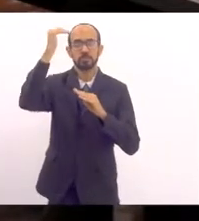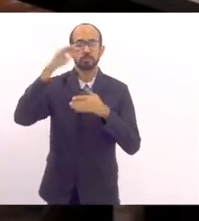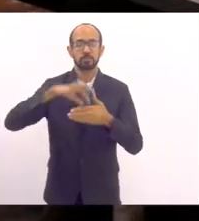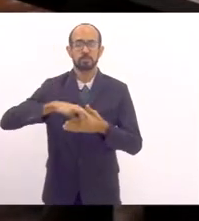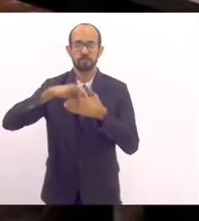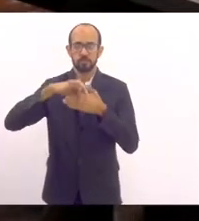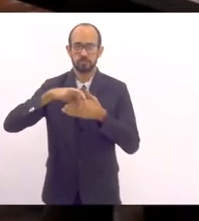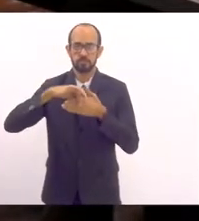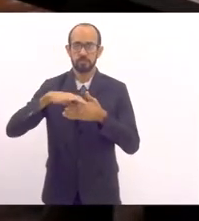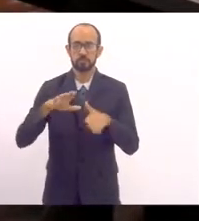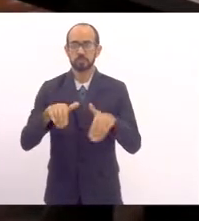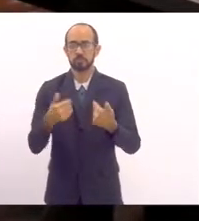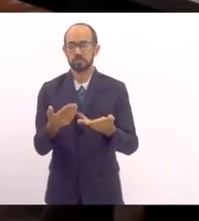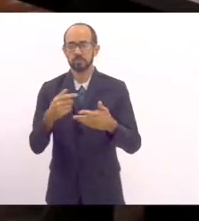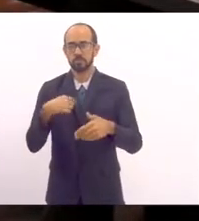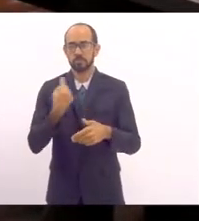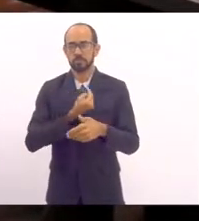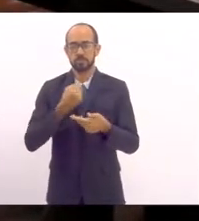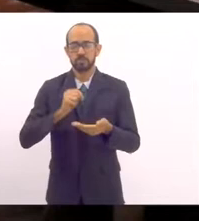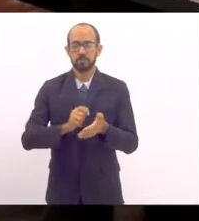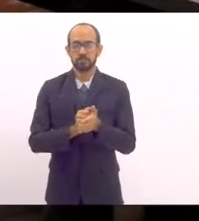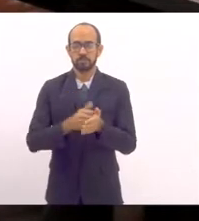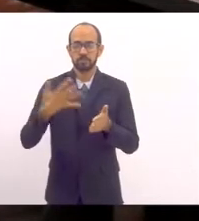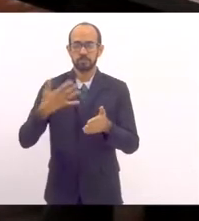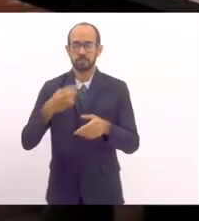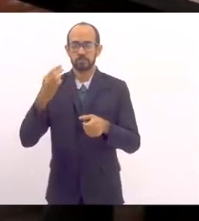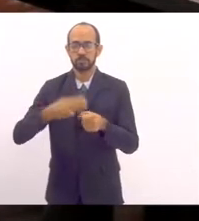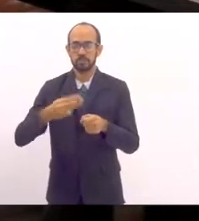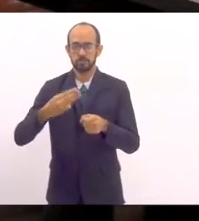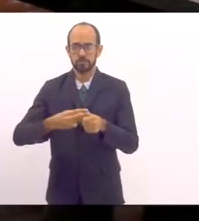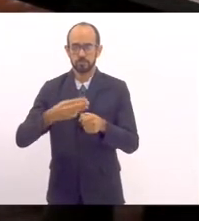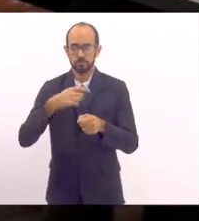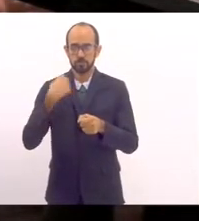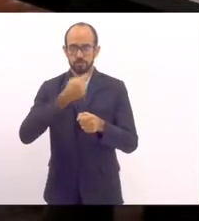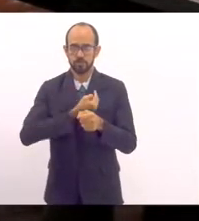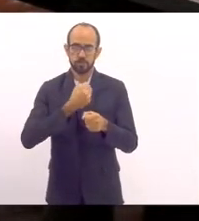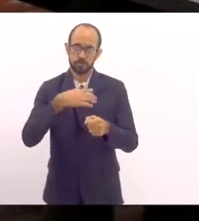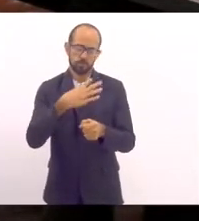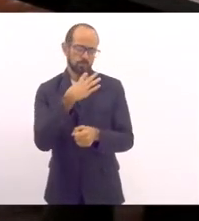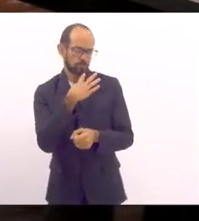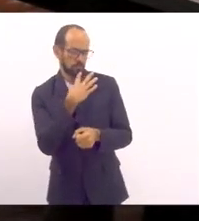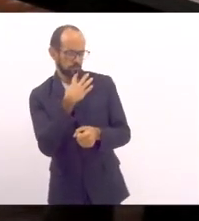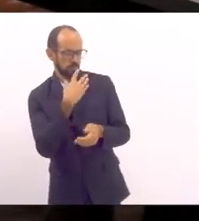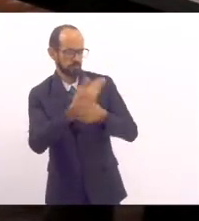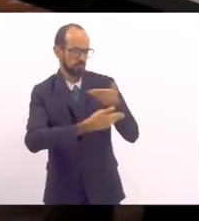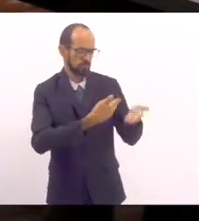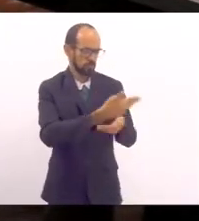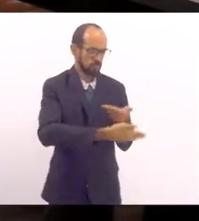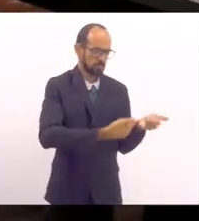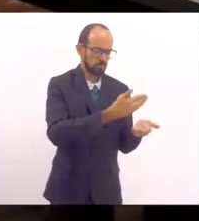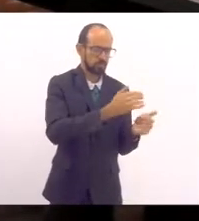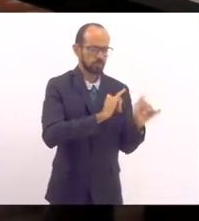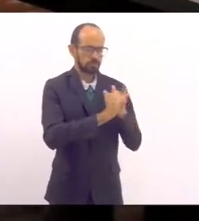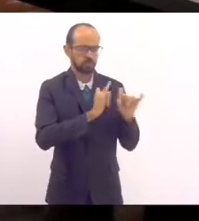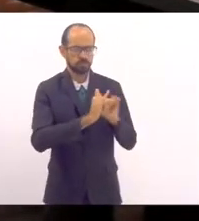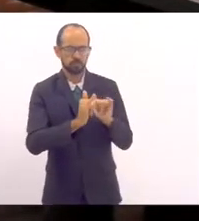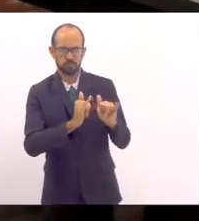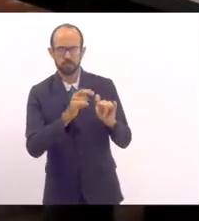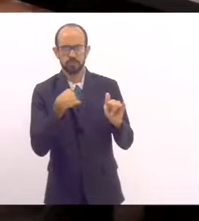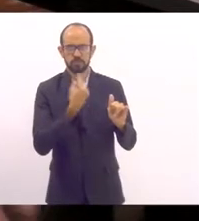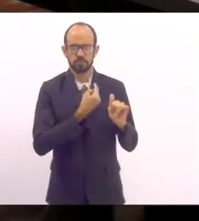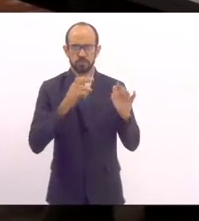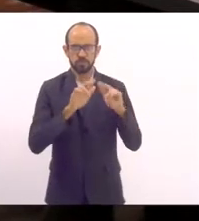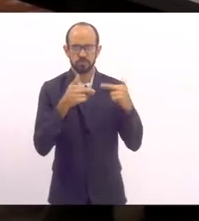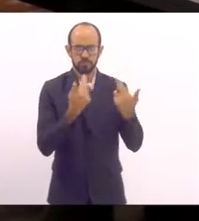Nós somos vários municípios, né, e a gente ali na nossa região, a gente se conhece, troca informação, as nossas reuniões são